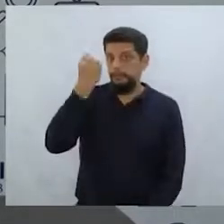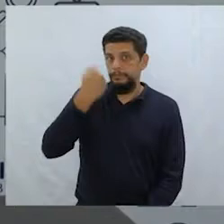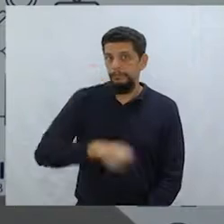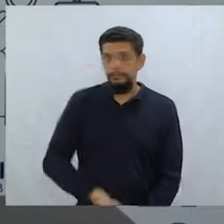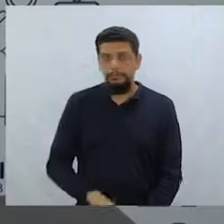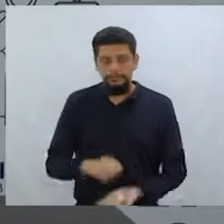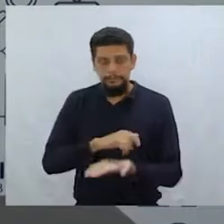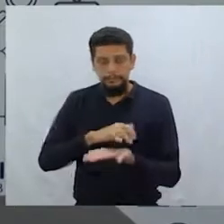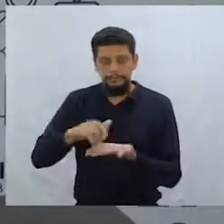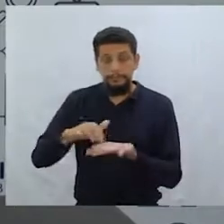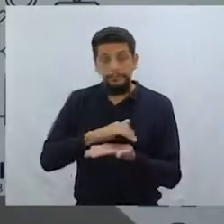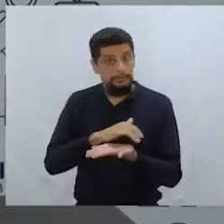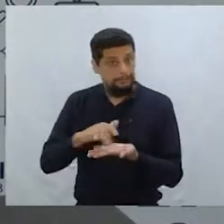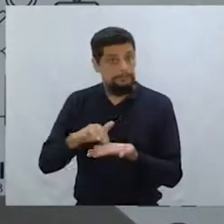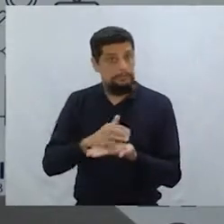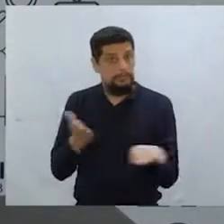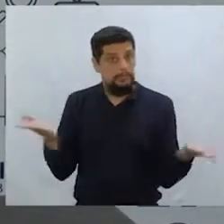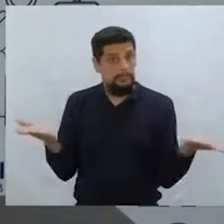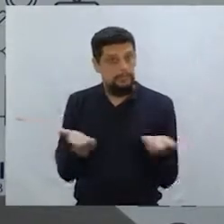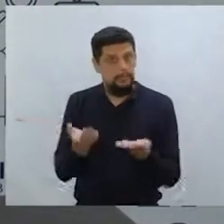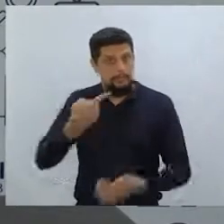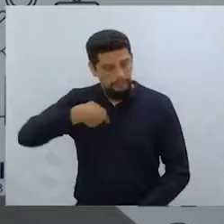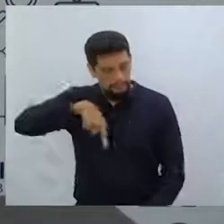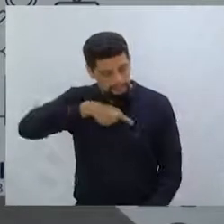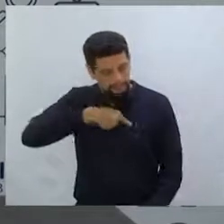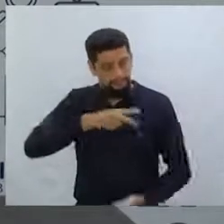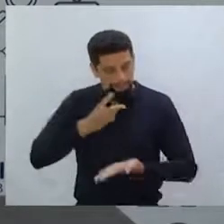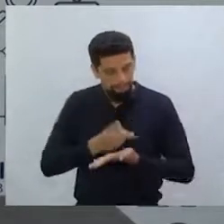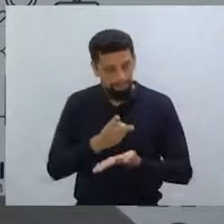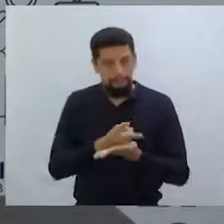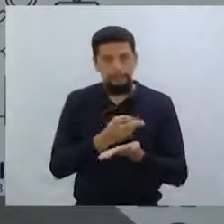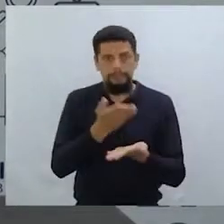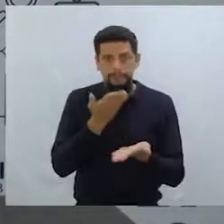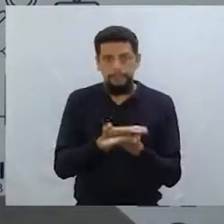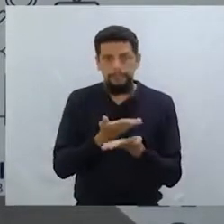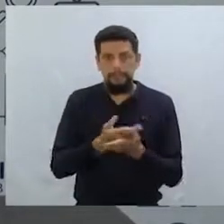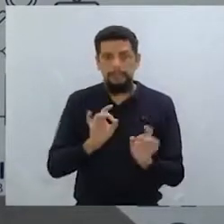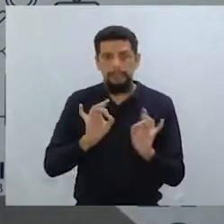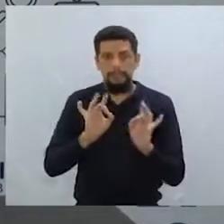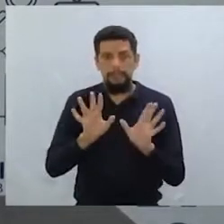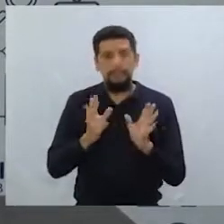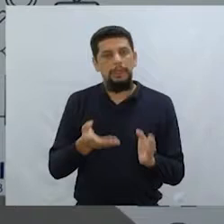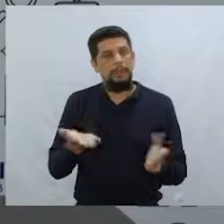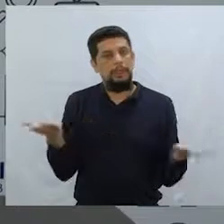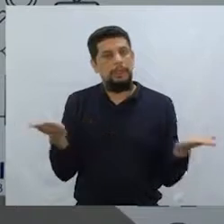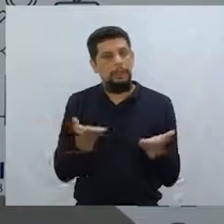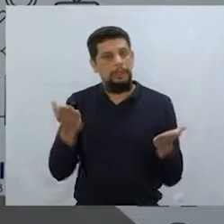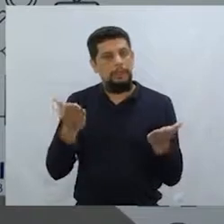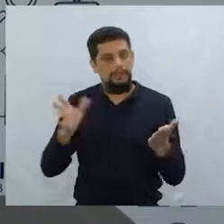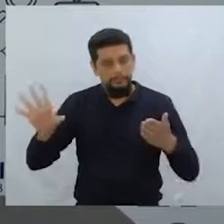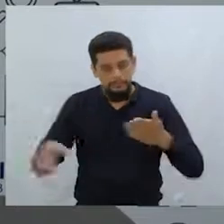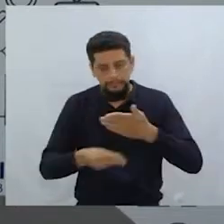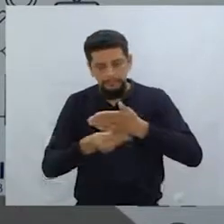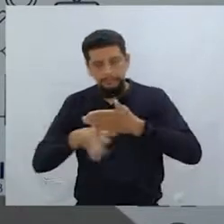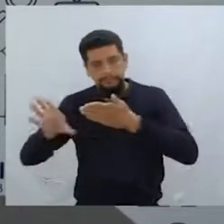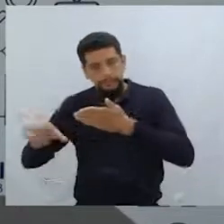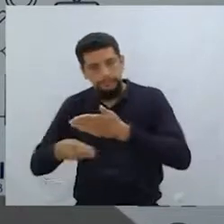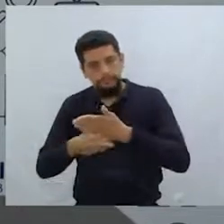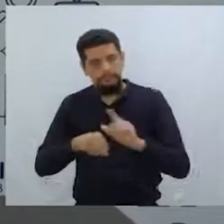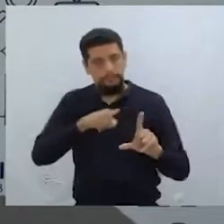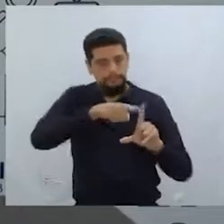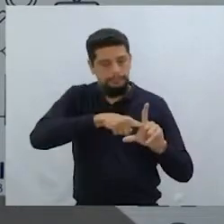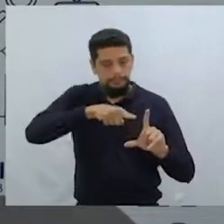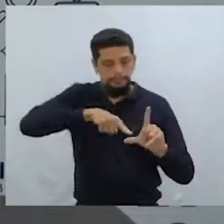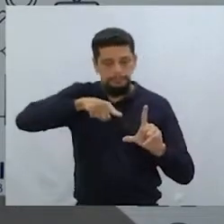anterior, com as formas geométricas? Hoje nós vamos continuar trabalhando. Só que a gente acrescentou, nós